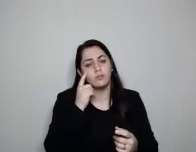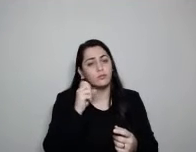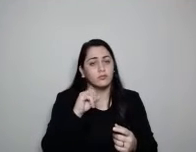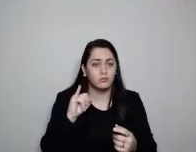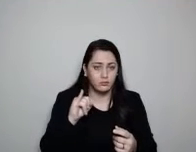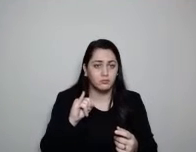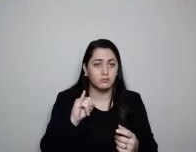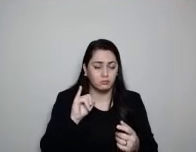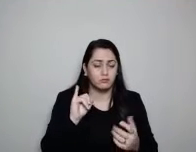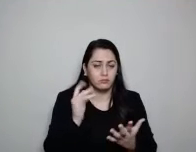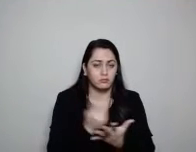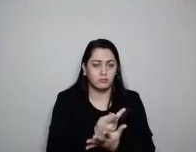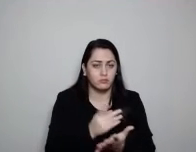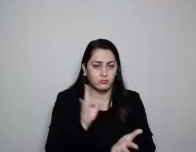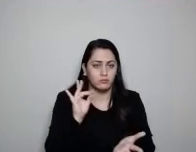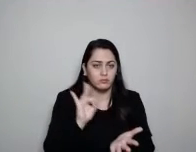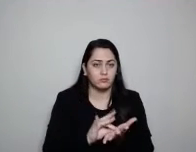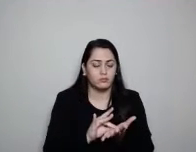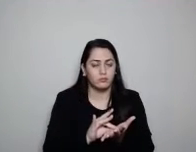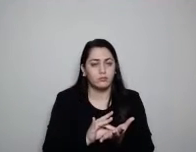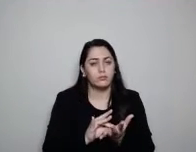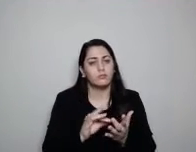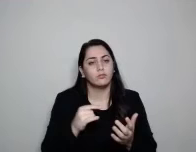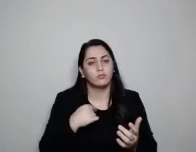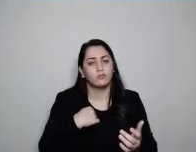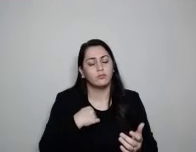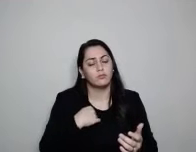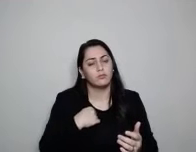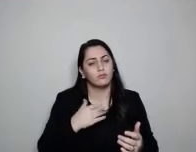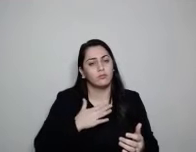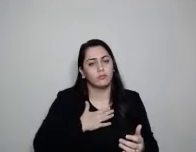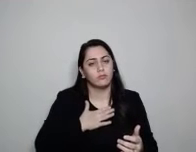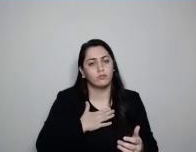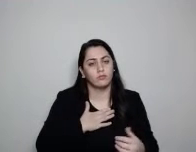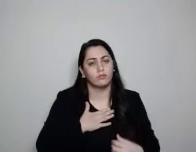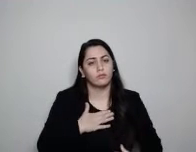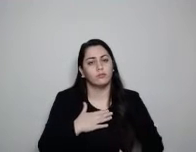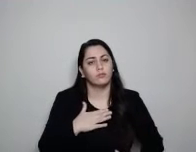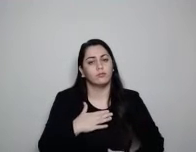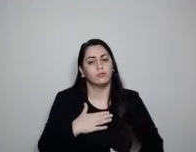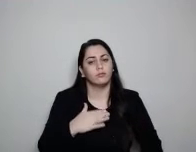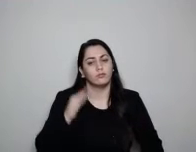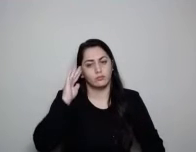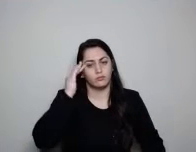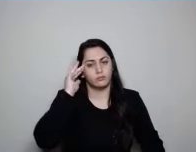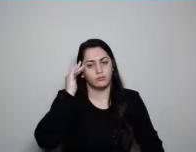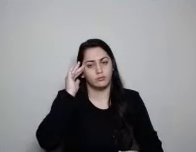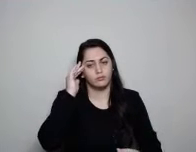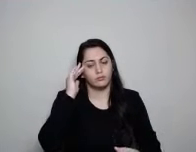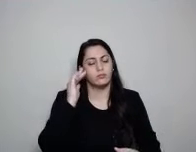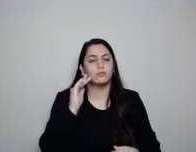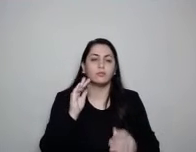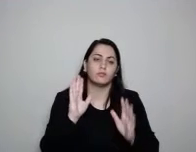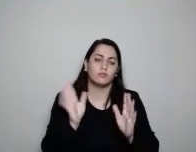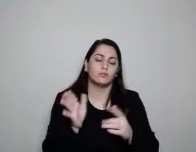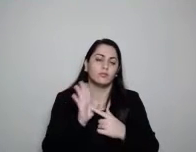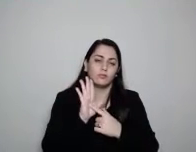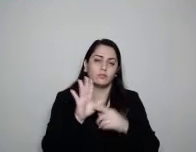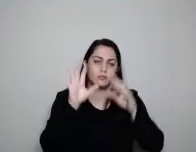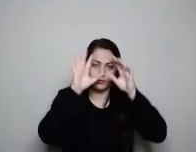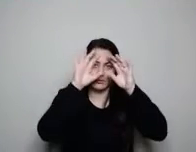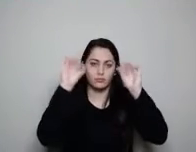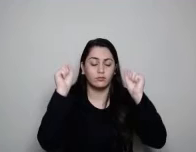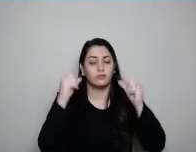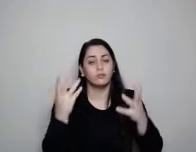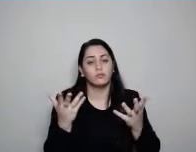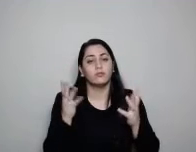devido. Então, eu tenho como regra esse entendimento de há muito aqui neste tribunal. De maneira que eu queria só